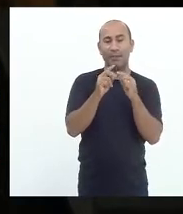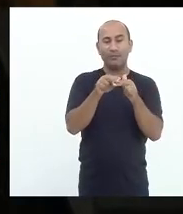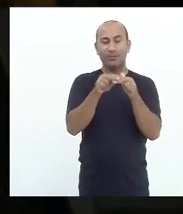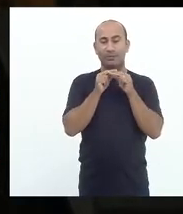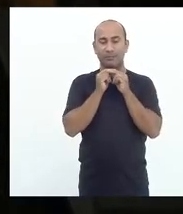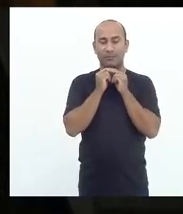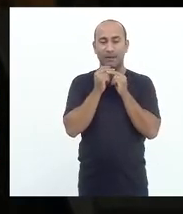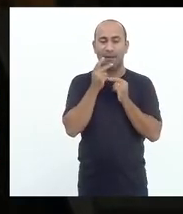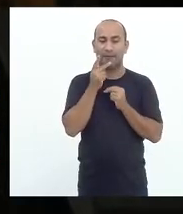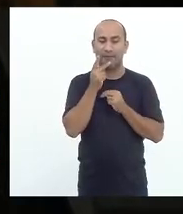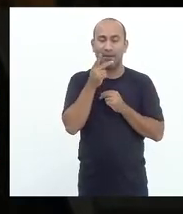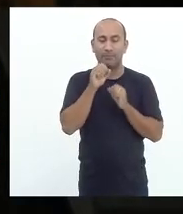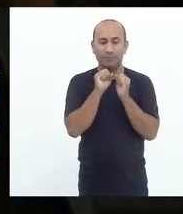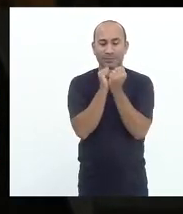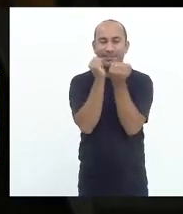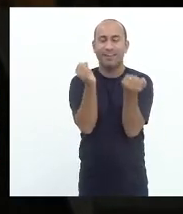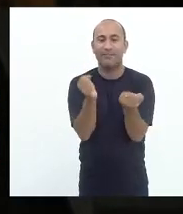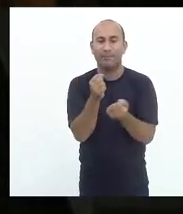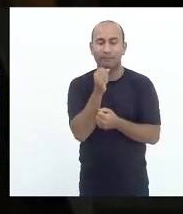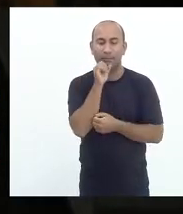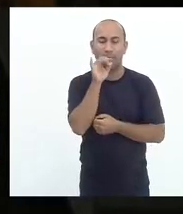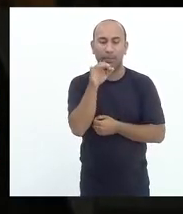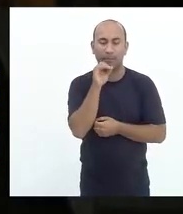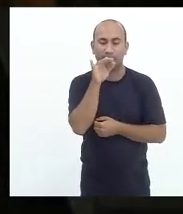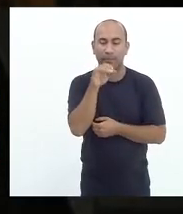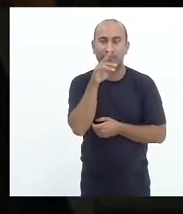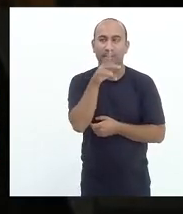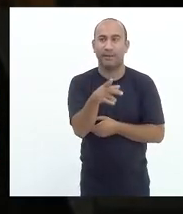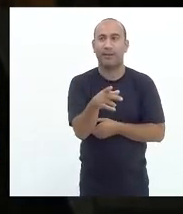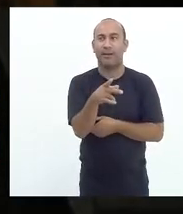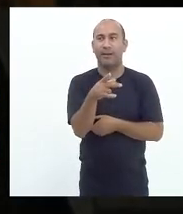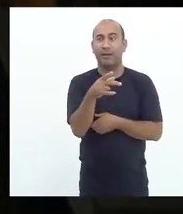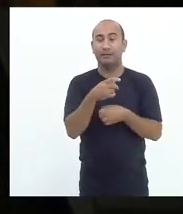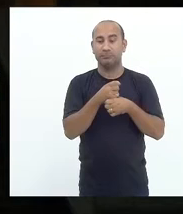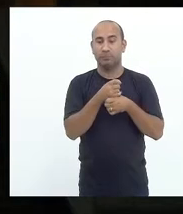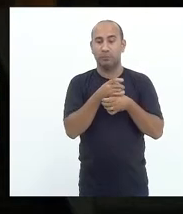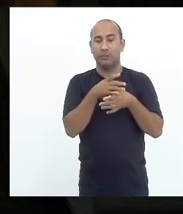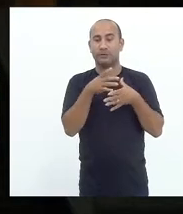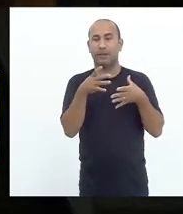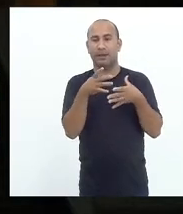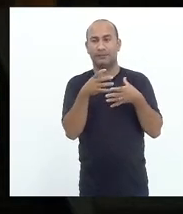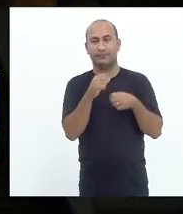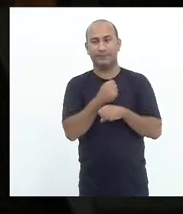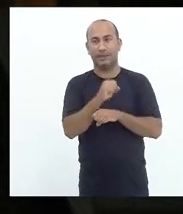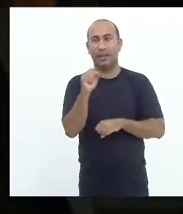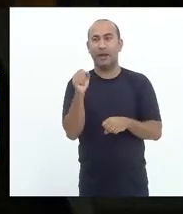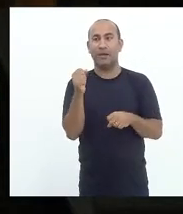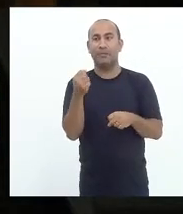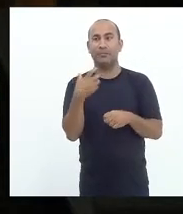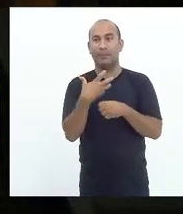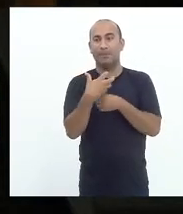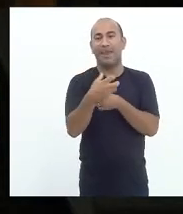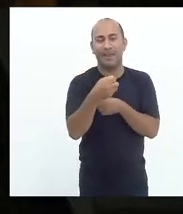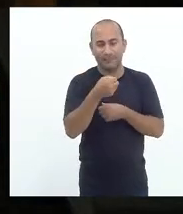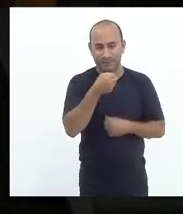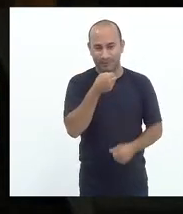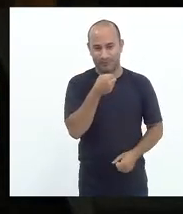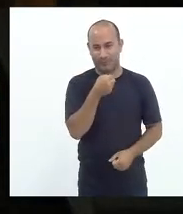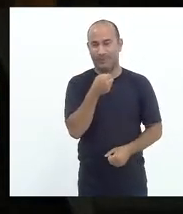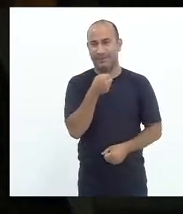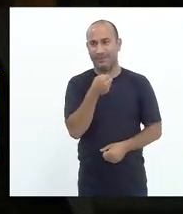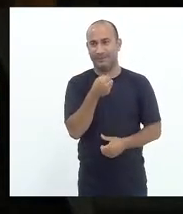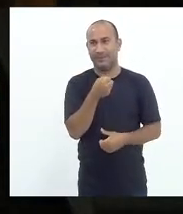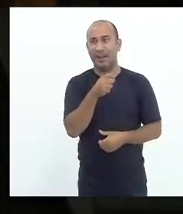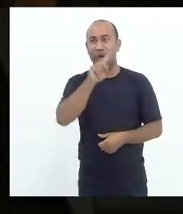gotículas das nossas bocas num volume imenso que passa para o microfone. Em seguida, o